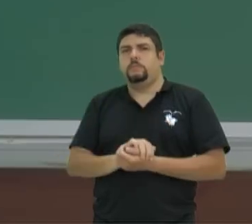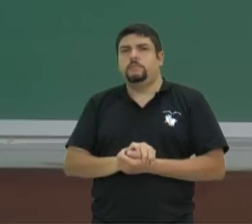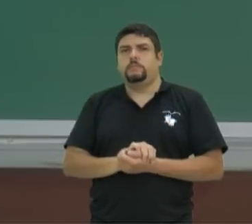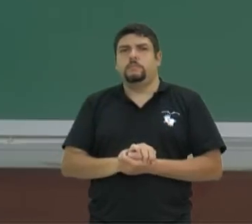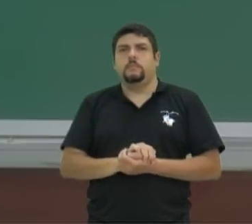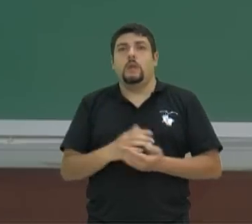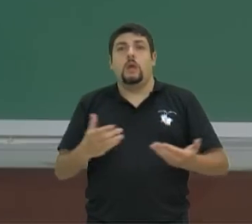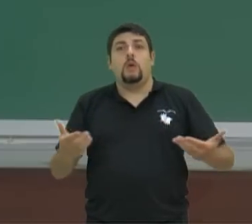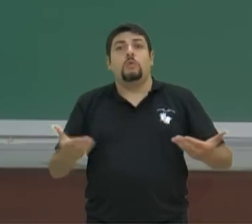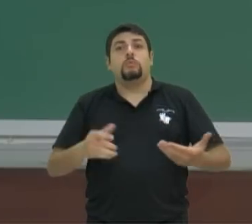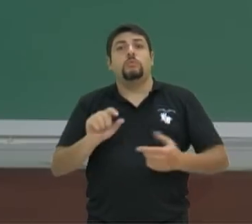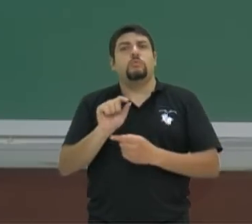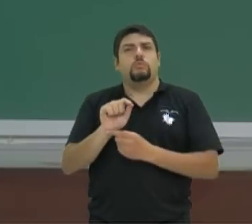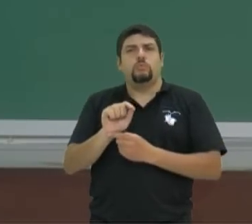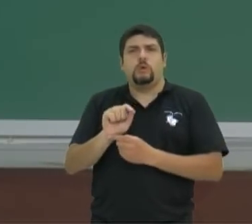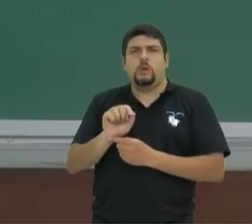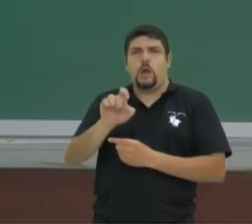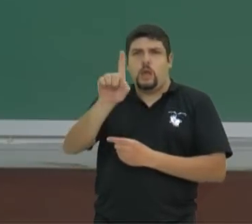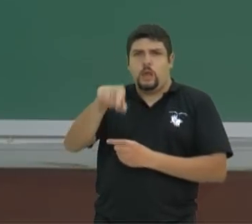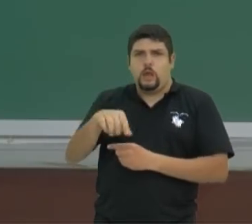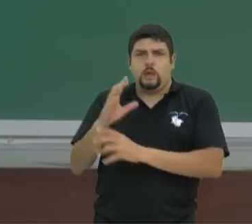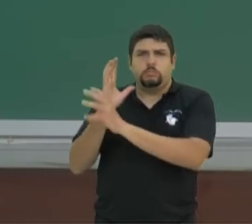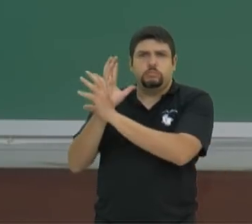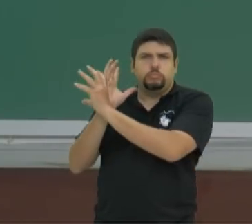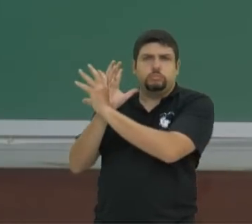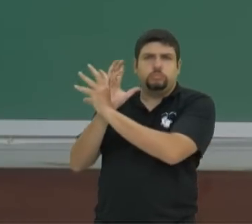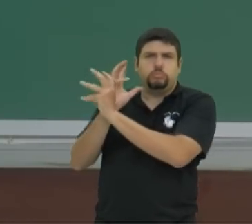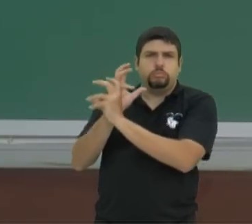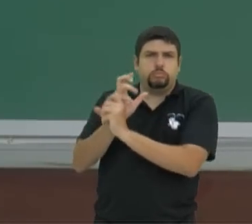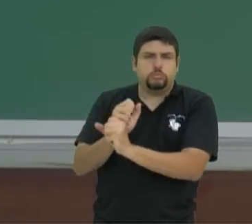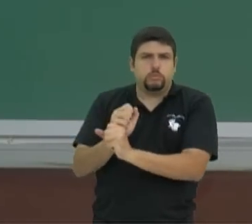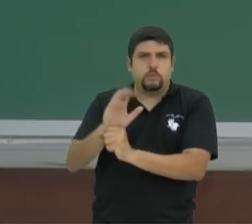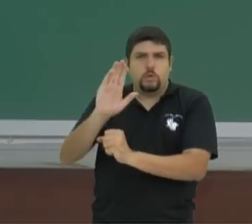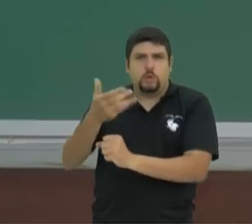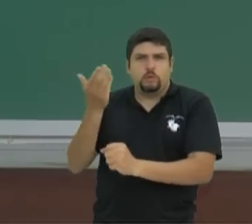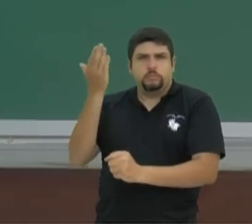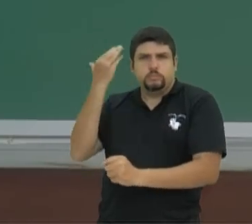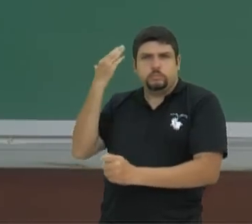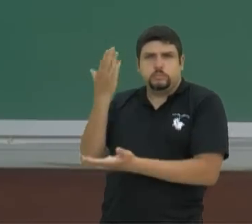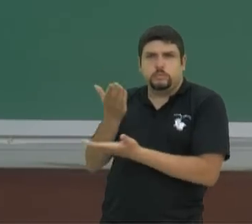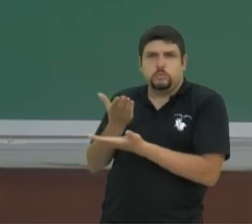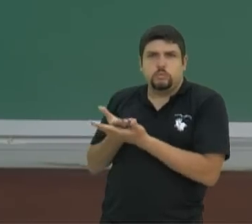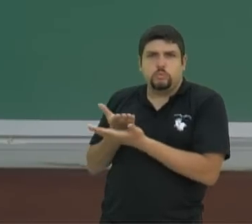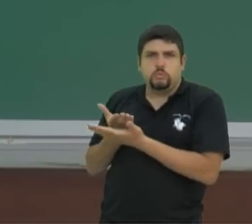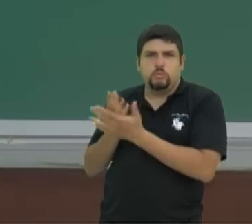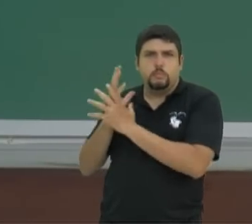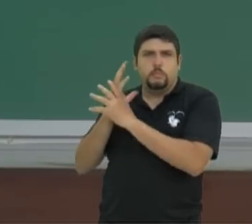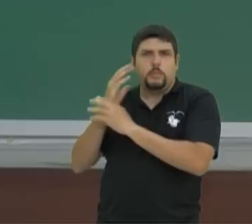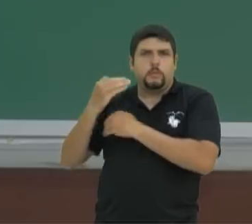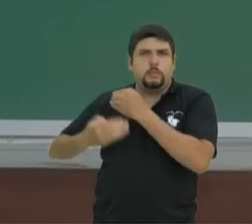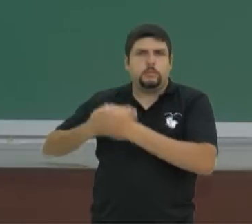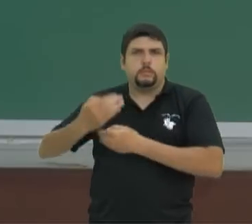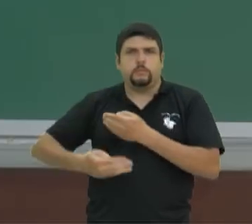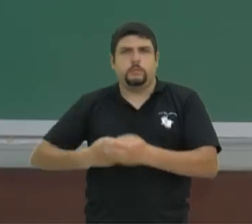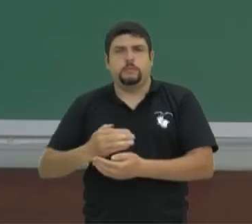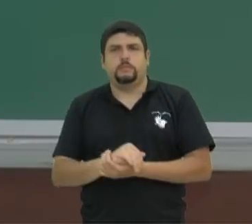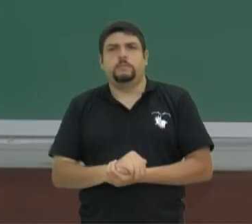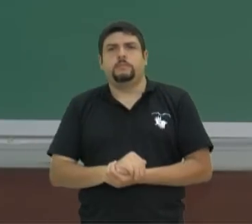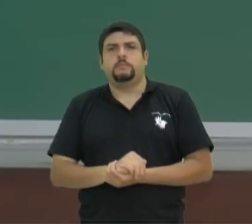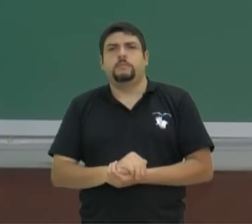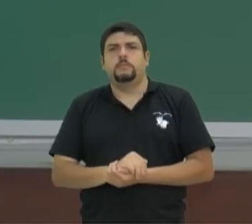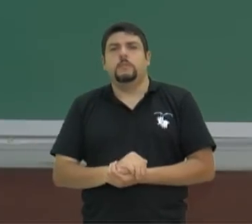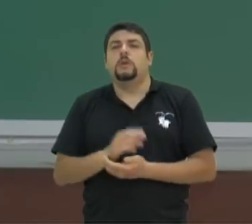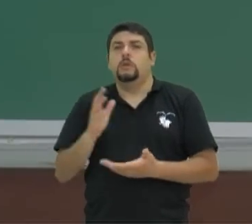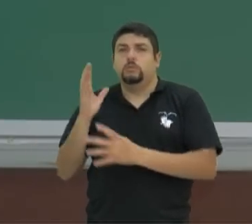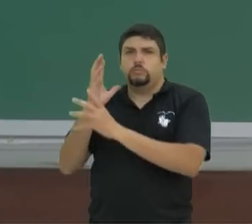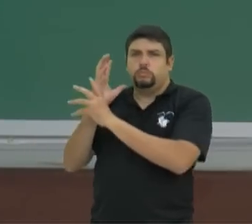retomada teórica desses elementos que nós estudamos já, dessas medidas estatísticas que nós já estudamos. Retomada teórica, nós vamos